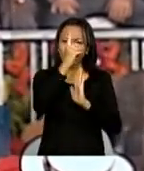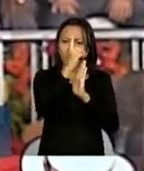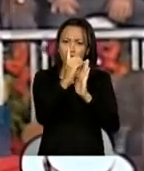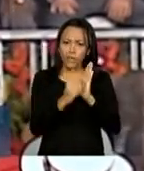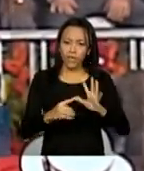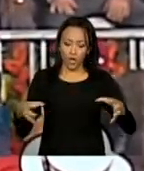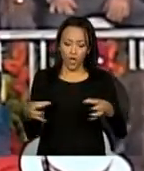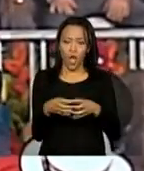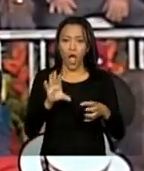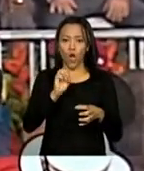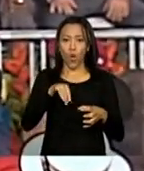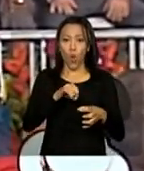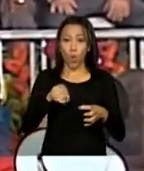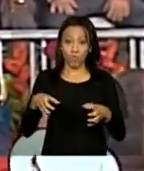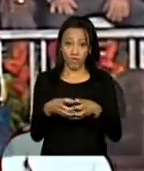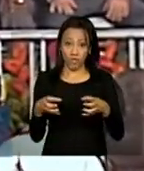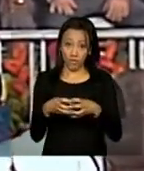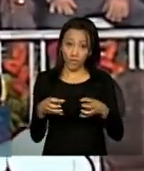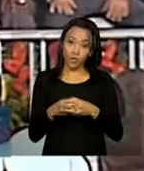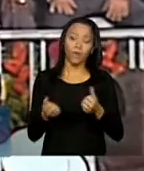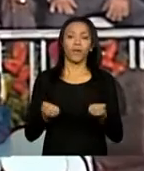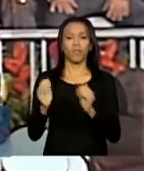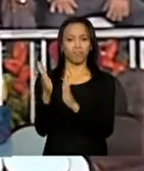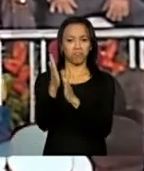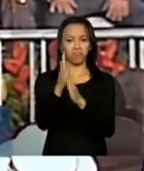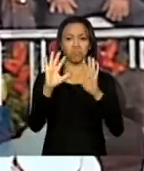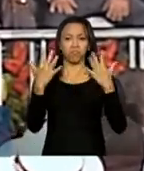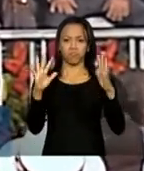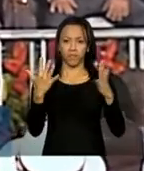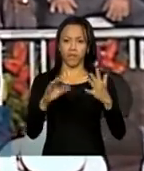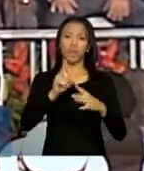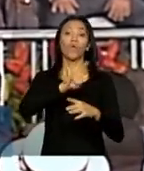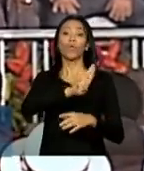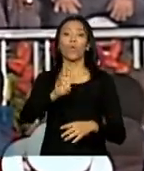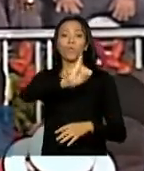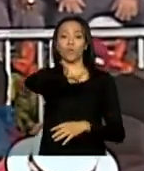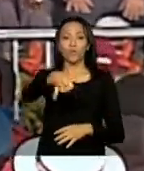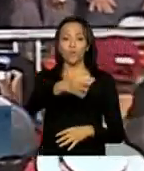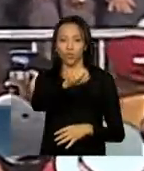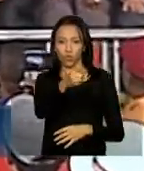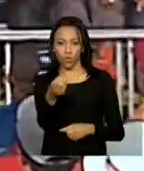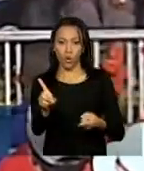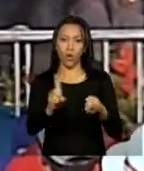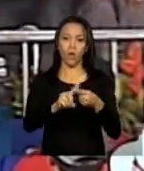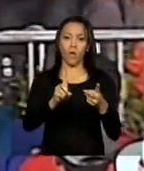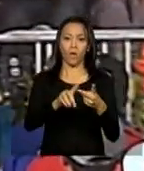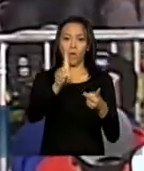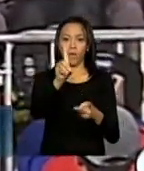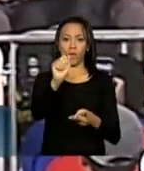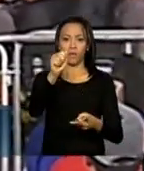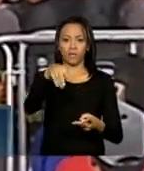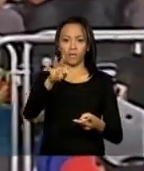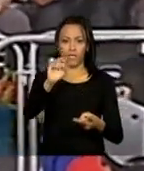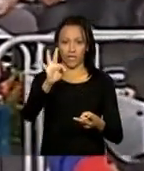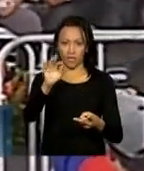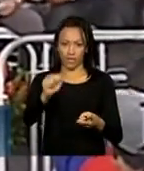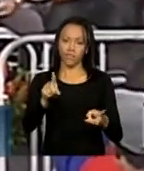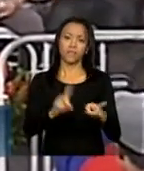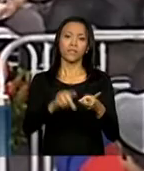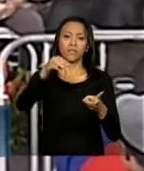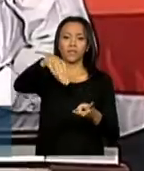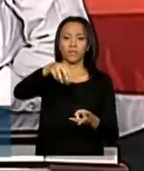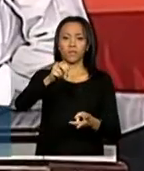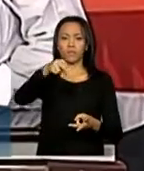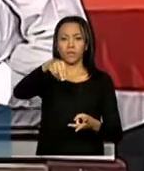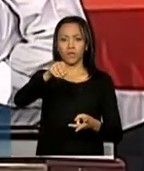organizadora de homenagem a João de Deus do Nascimento, Lucas Dantas de Amorim Torres, Manuel Faustino Santos